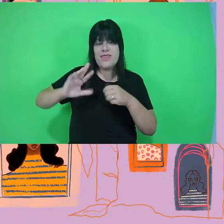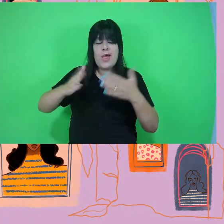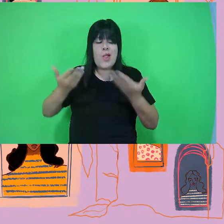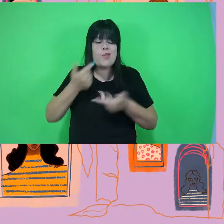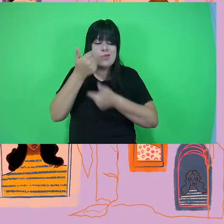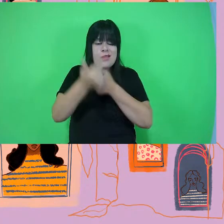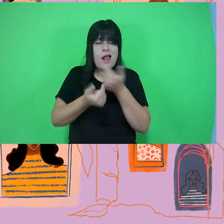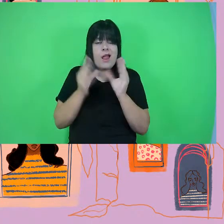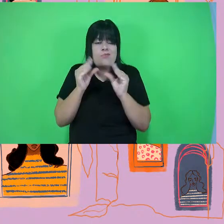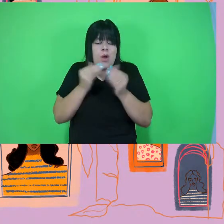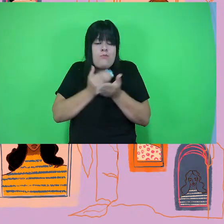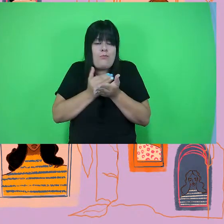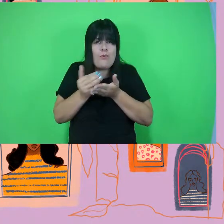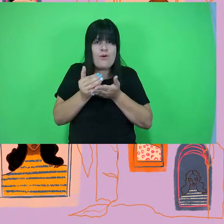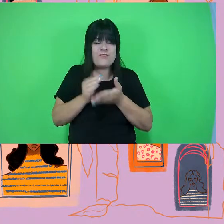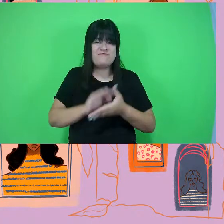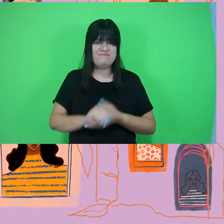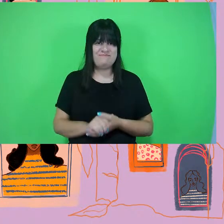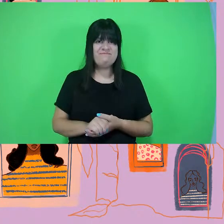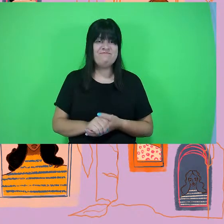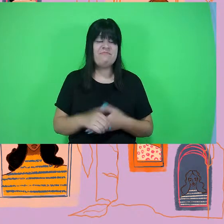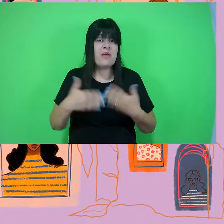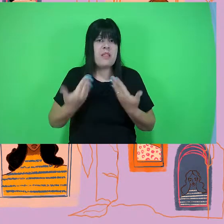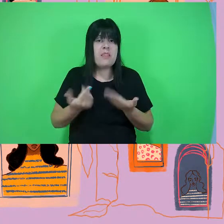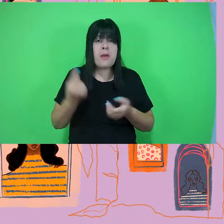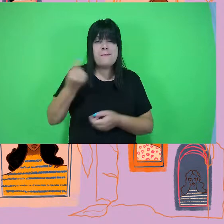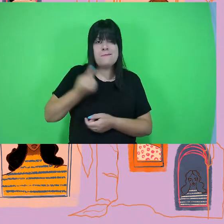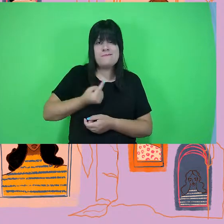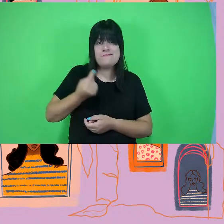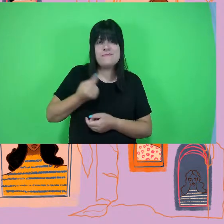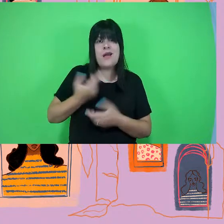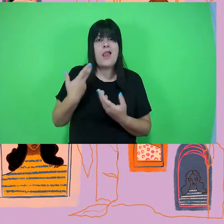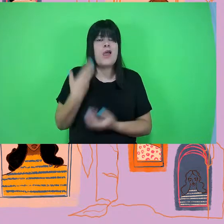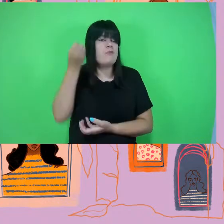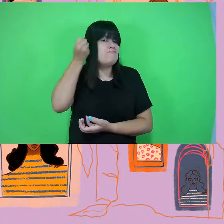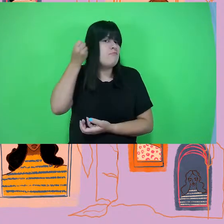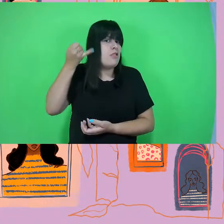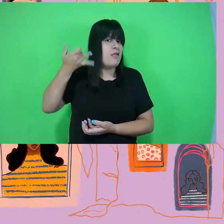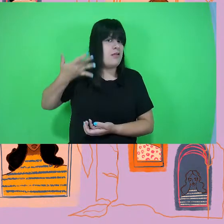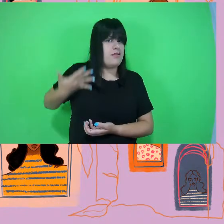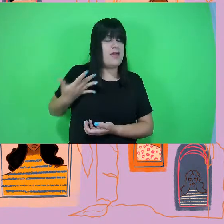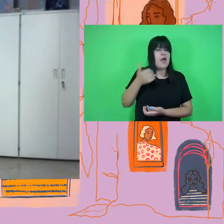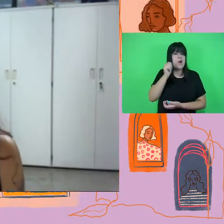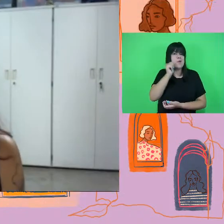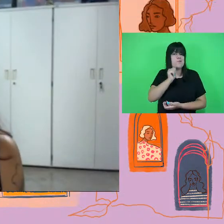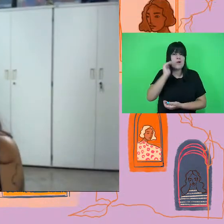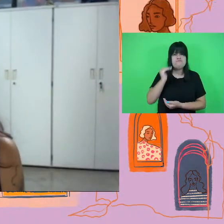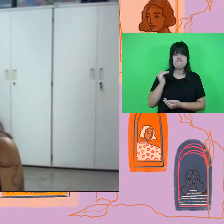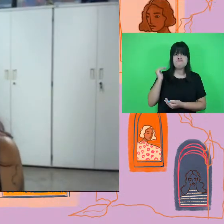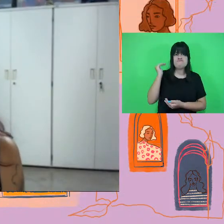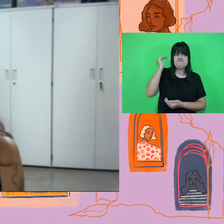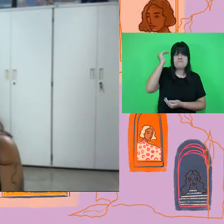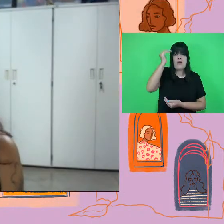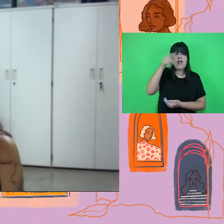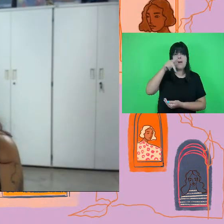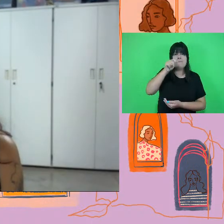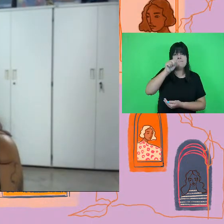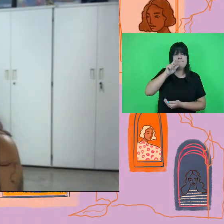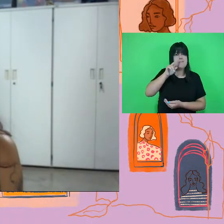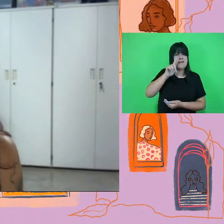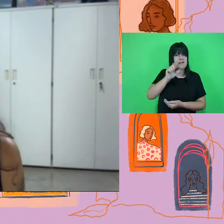desta noite. Primeiramente, quero começar com a minha audiodescrição. Sou uma mulher alta, parda, de